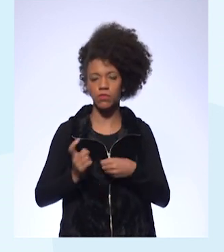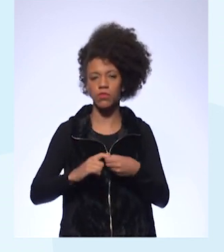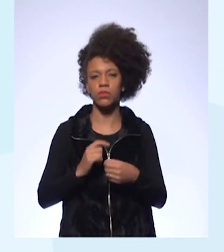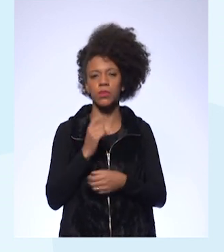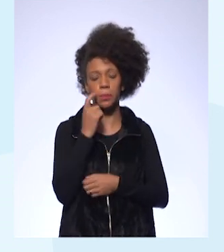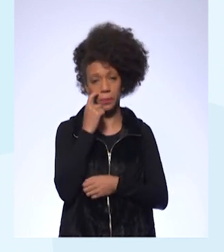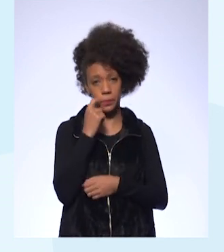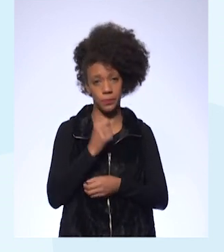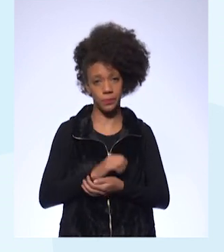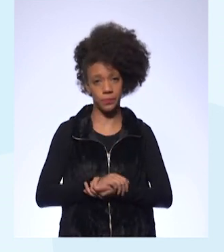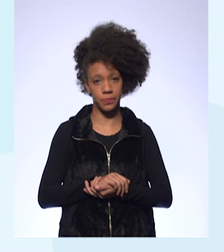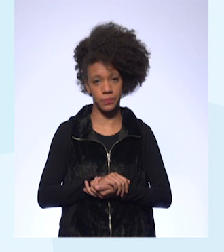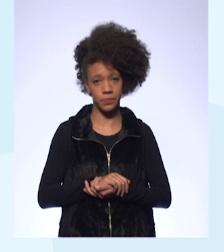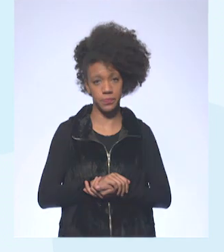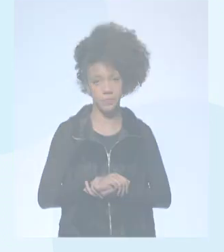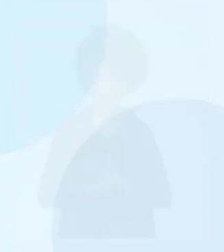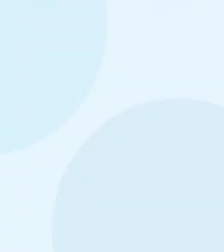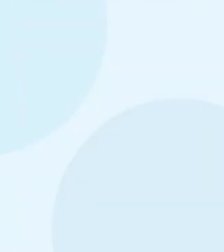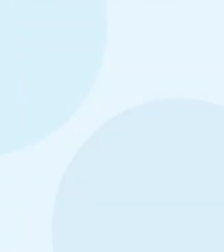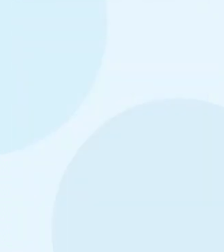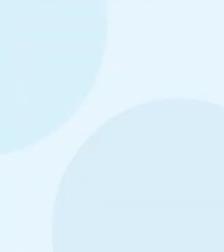volta.